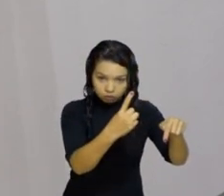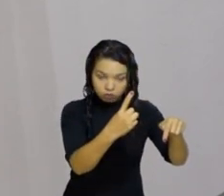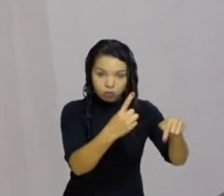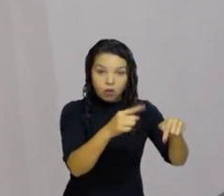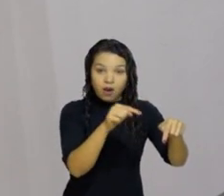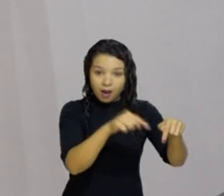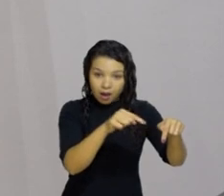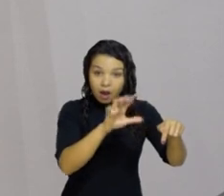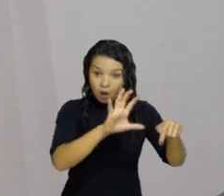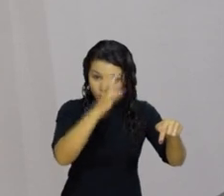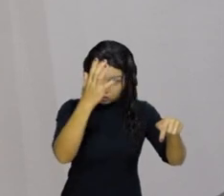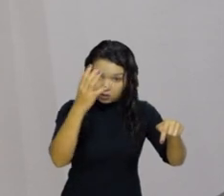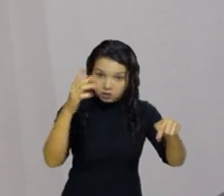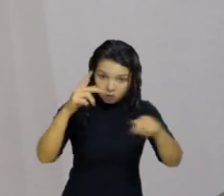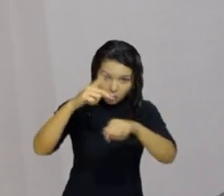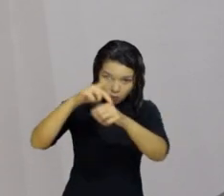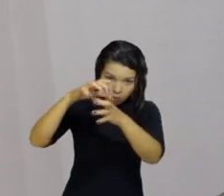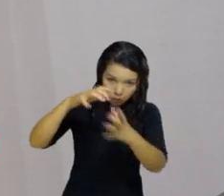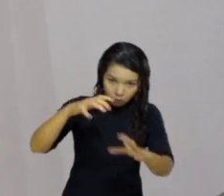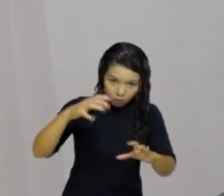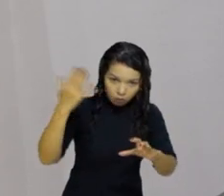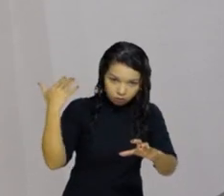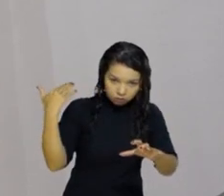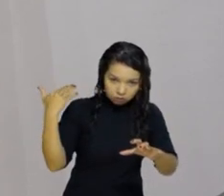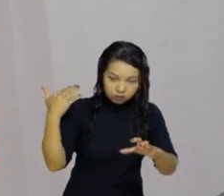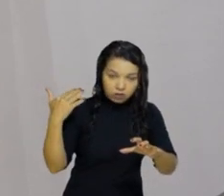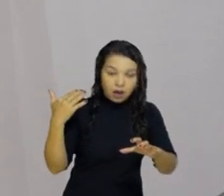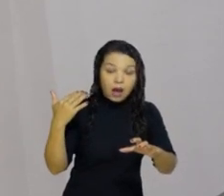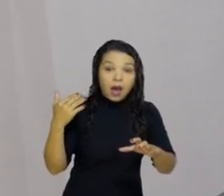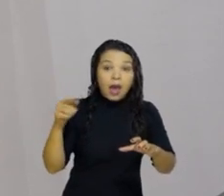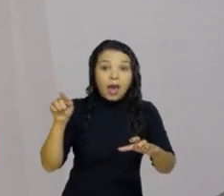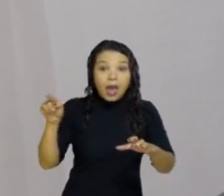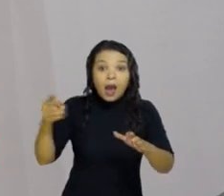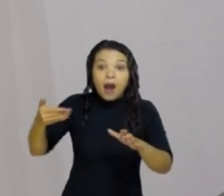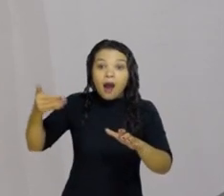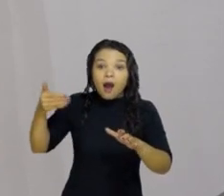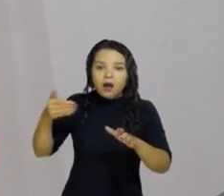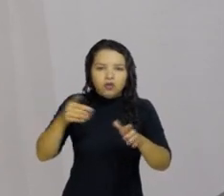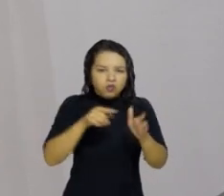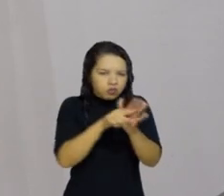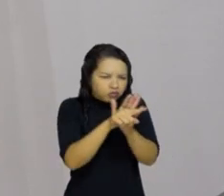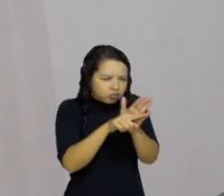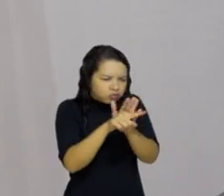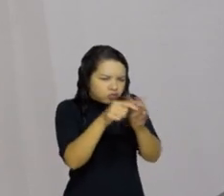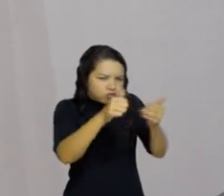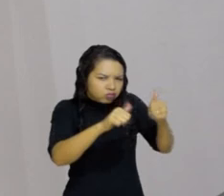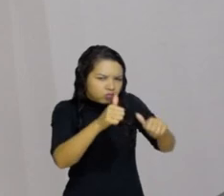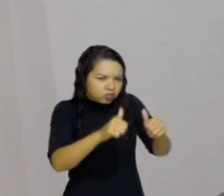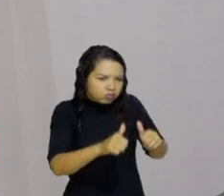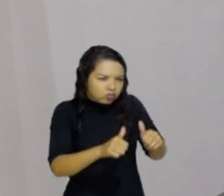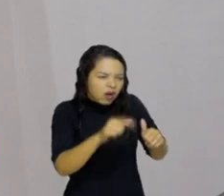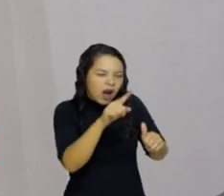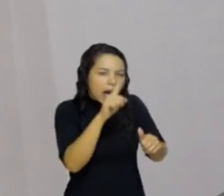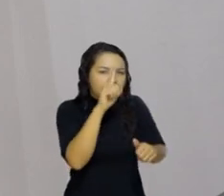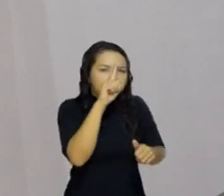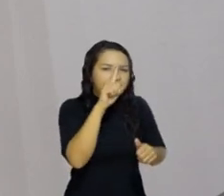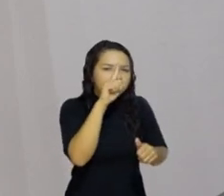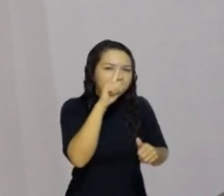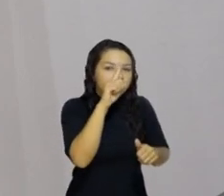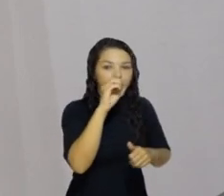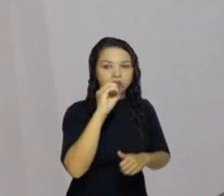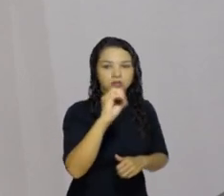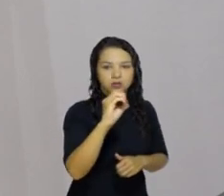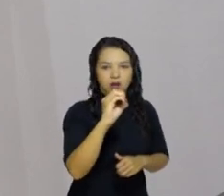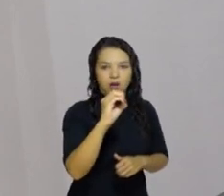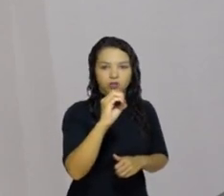considerado na avaliação inicial como risco zero. O ponto que desmoronou, lá no começo, ao ser